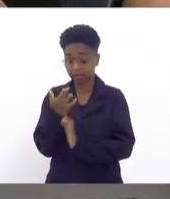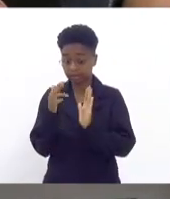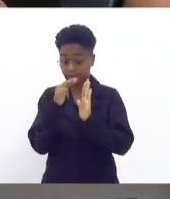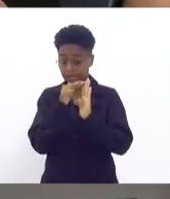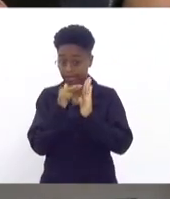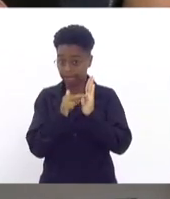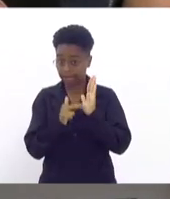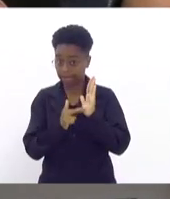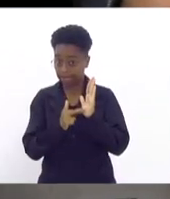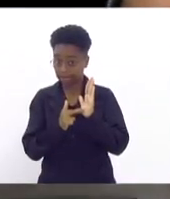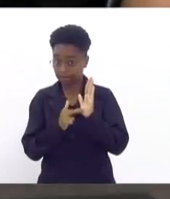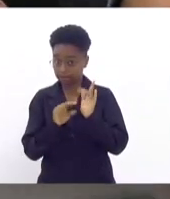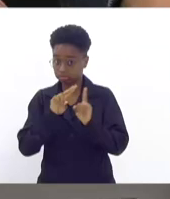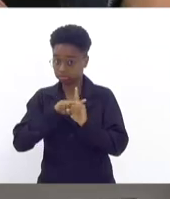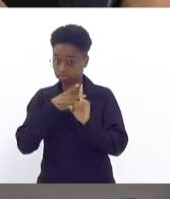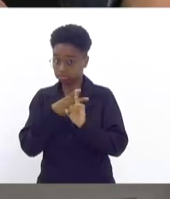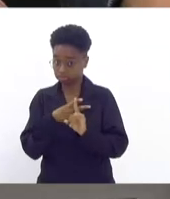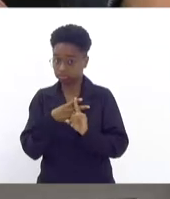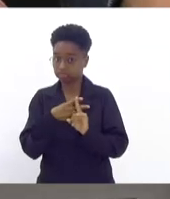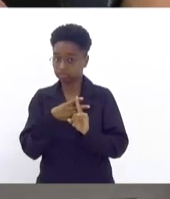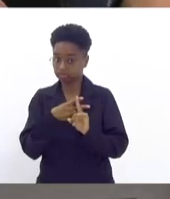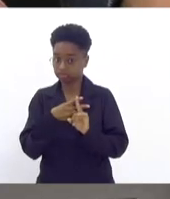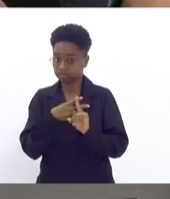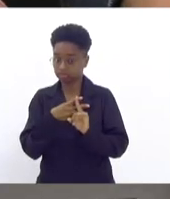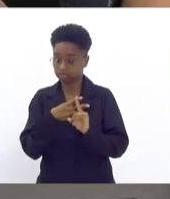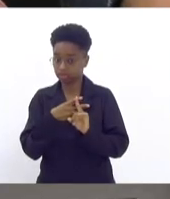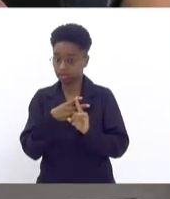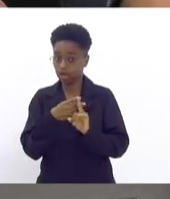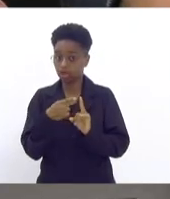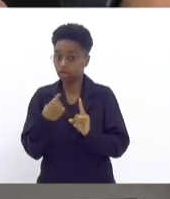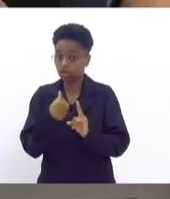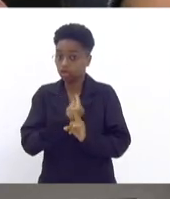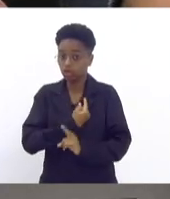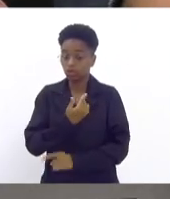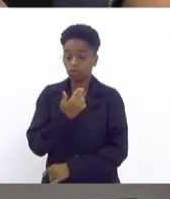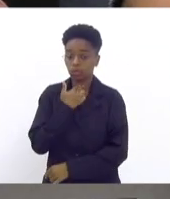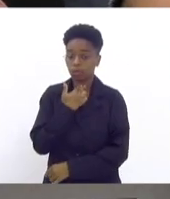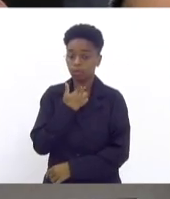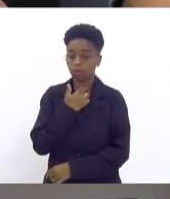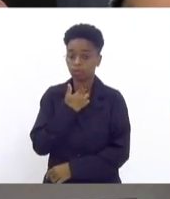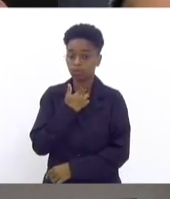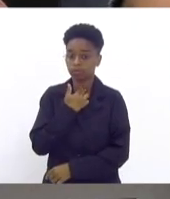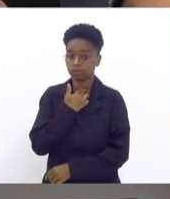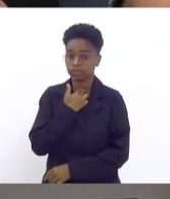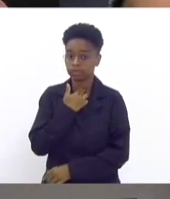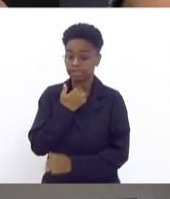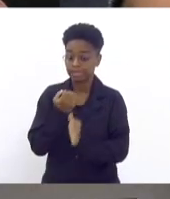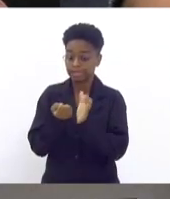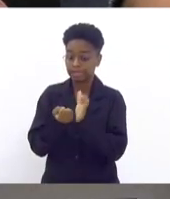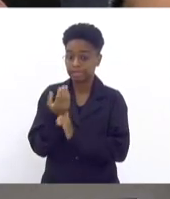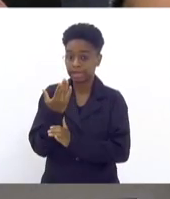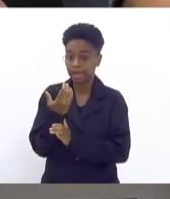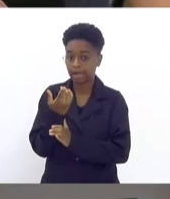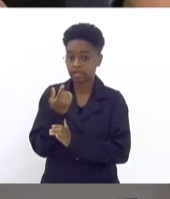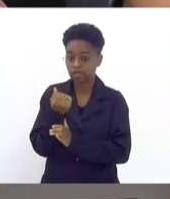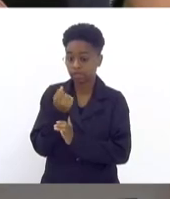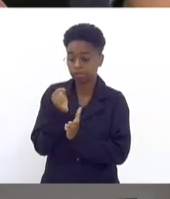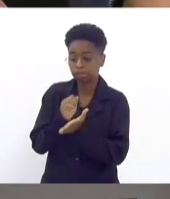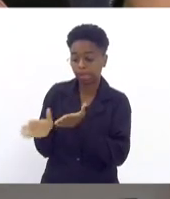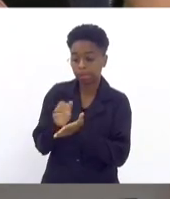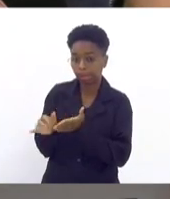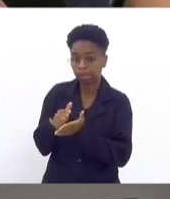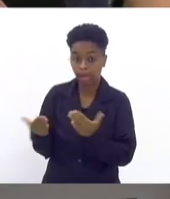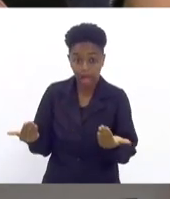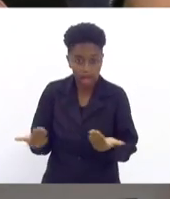critério duplo. O seguinte, nós não podemos criar despesa agora,